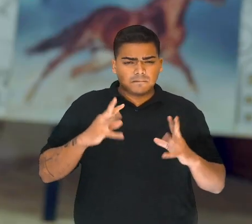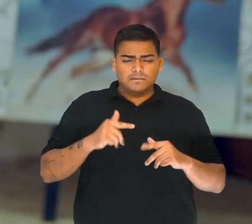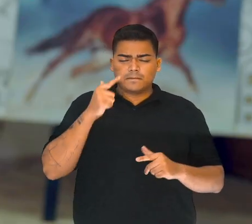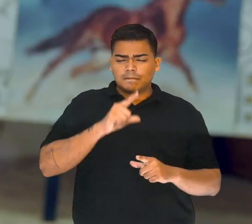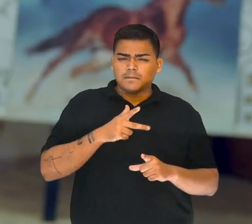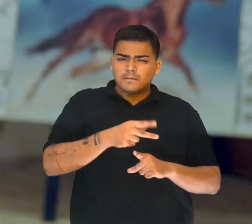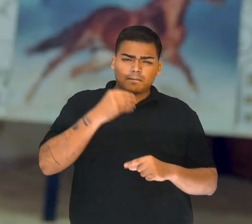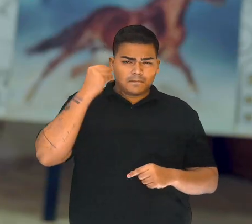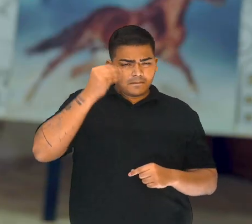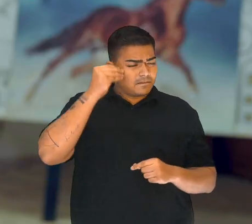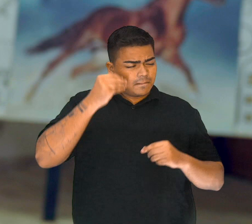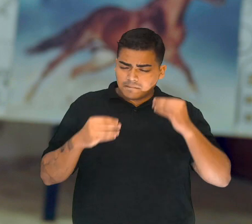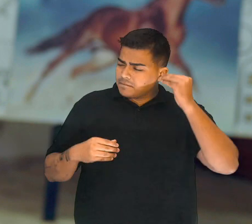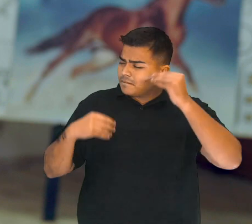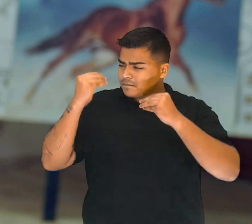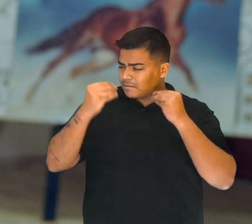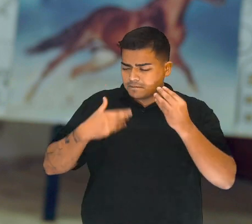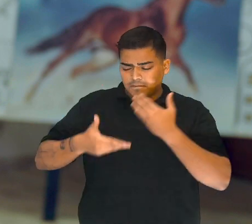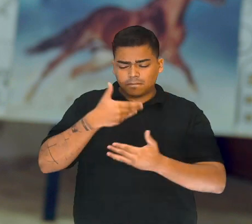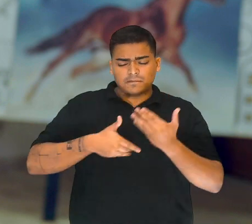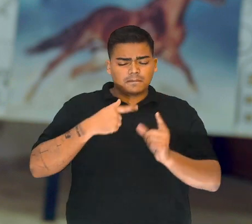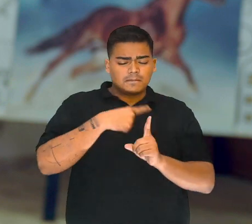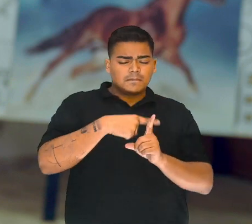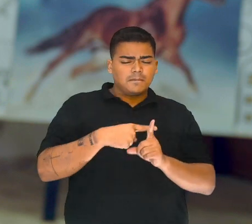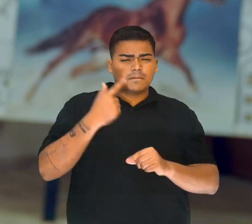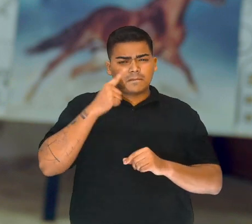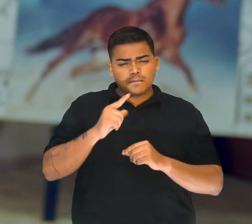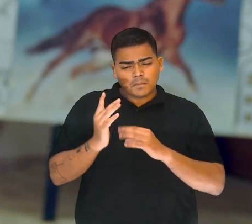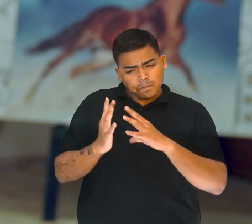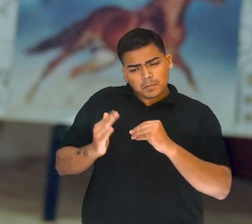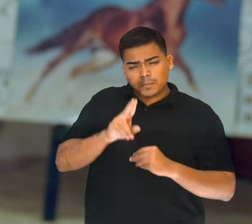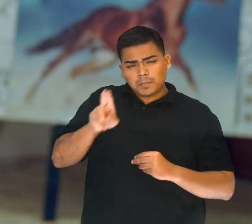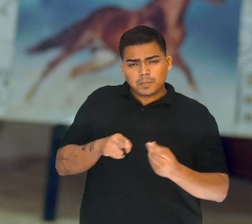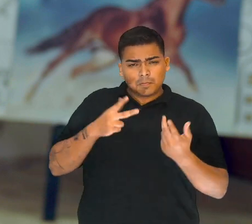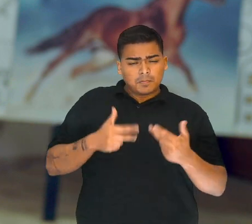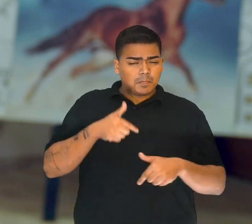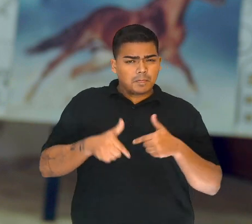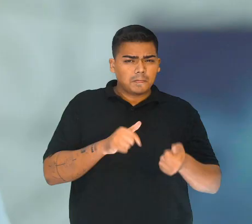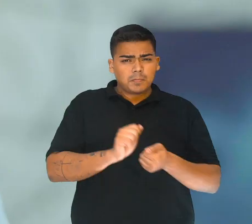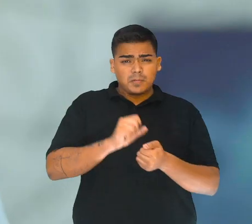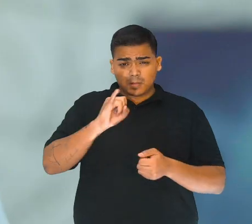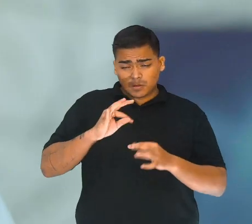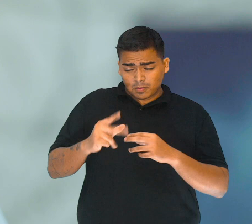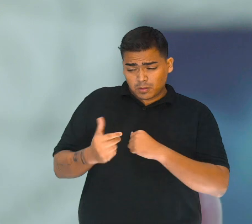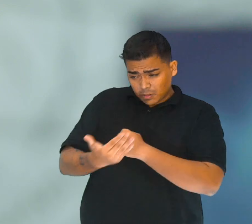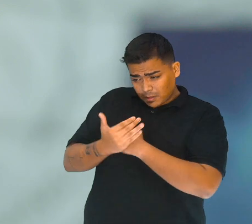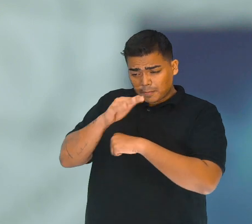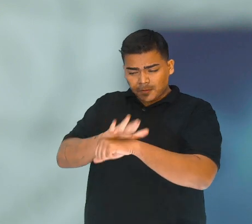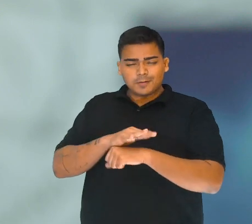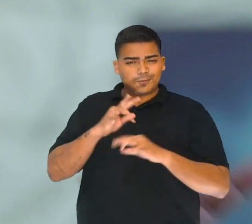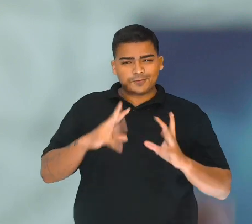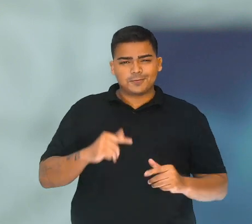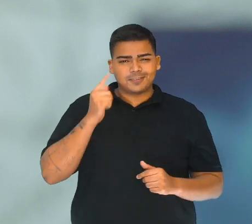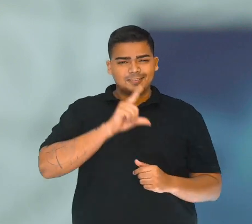Então nós estamos olhando assim, que experiências são positivas, que podemos replicar, que podemos trabalhar juntos, dentro de um conceito que se todo mundo se